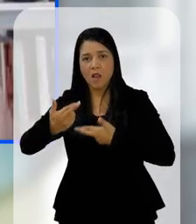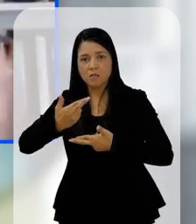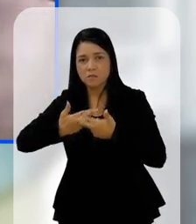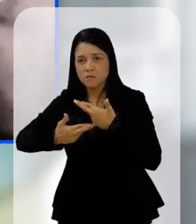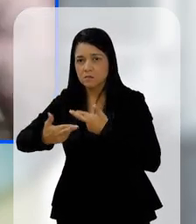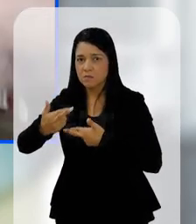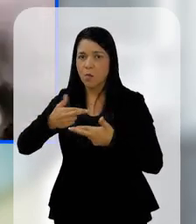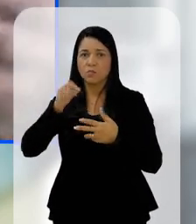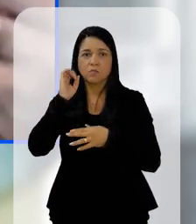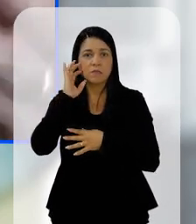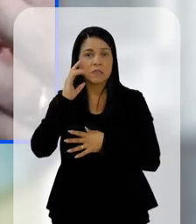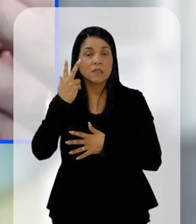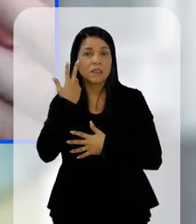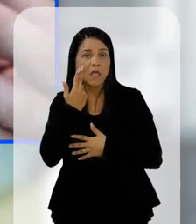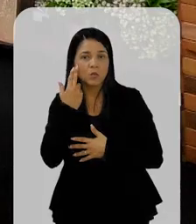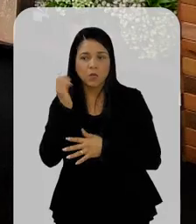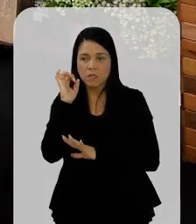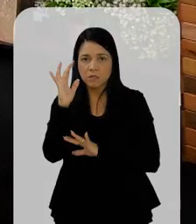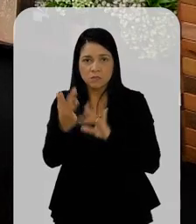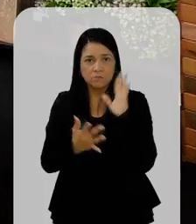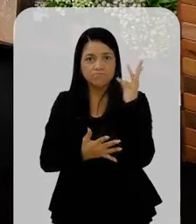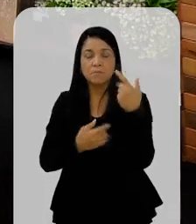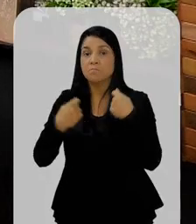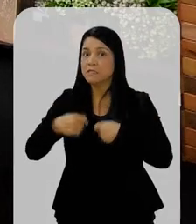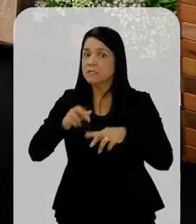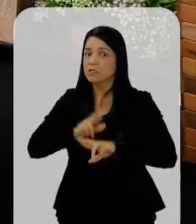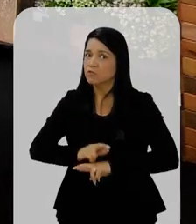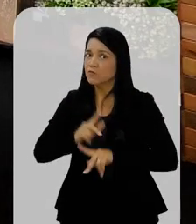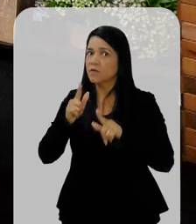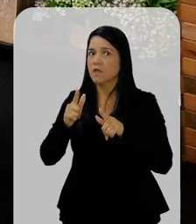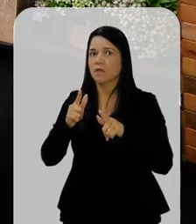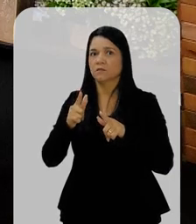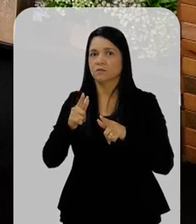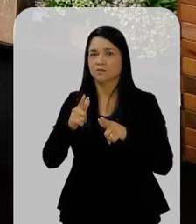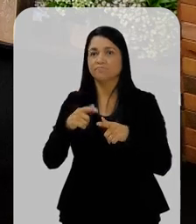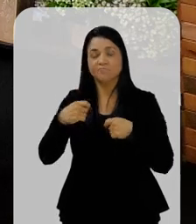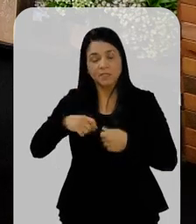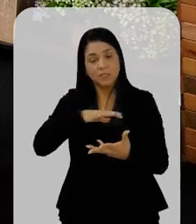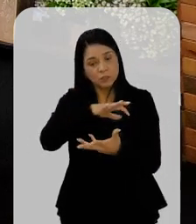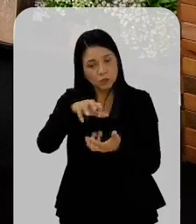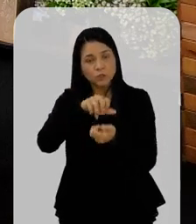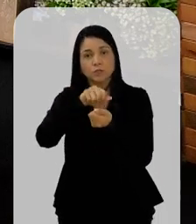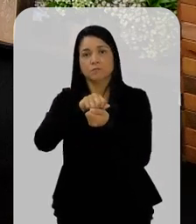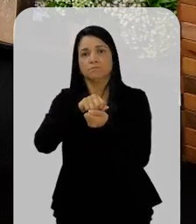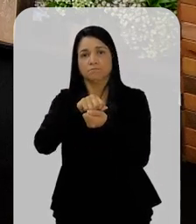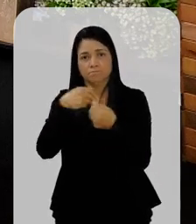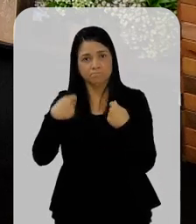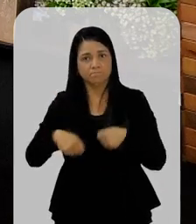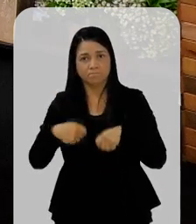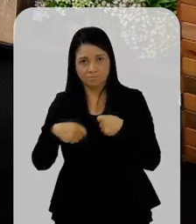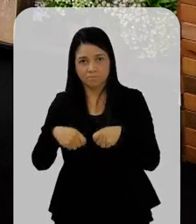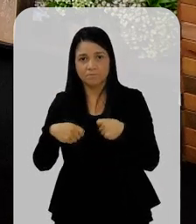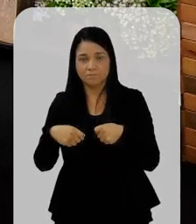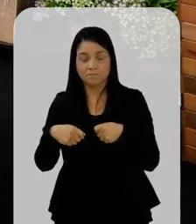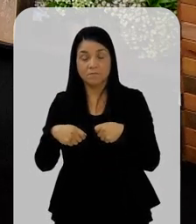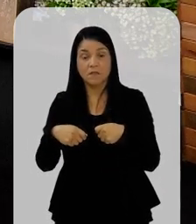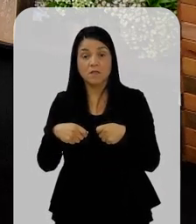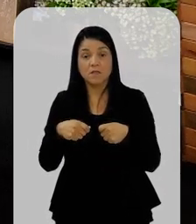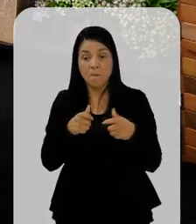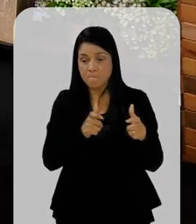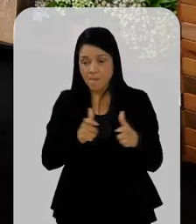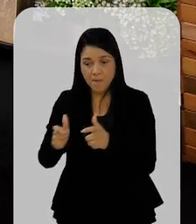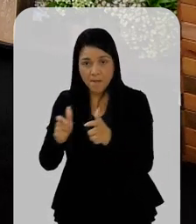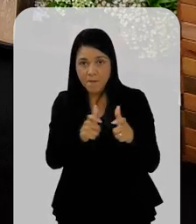com a natureza Sim. precisa ser diferente, desta forma não dá, precisamos ser mais sustentáveis e a forma